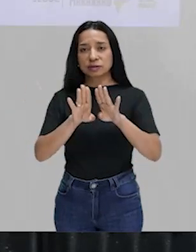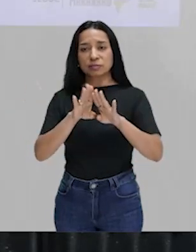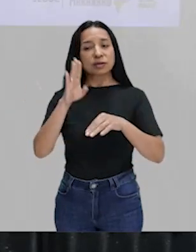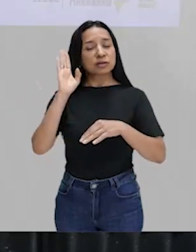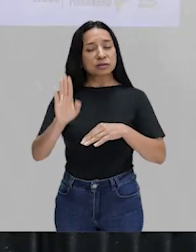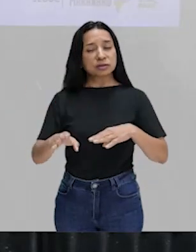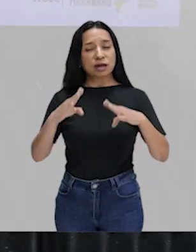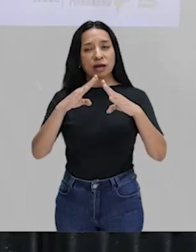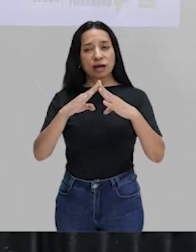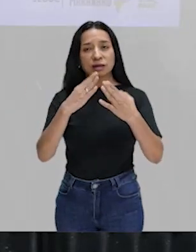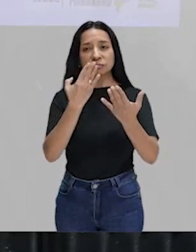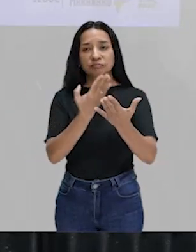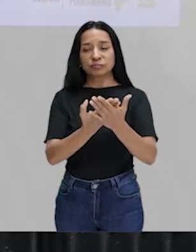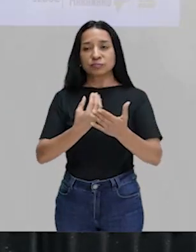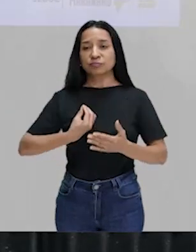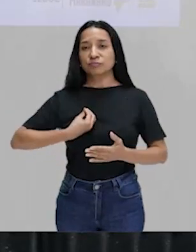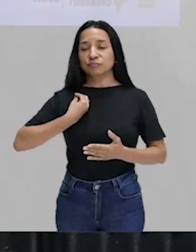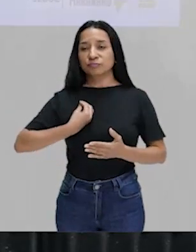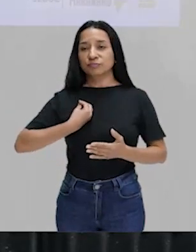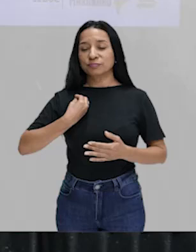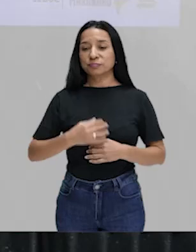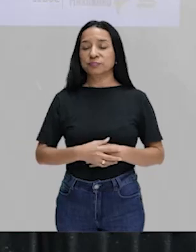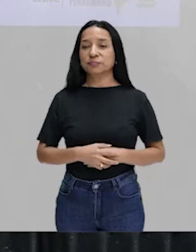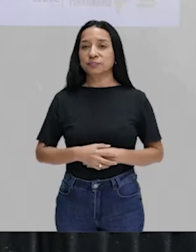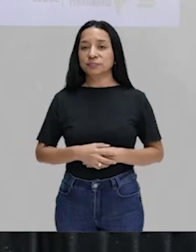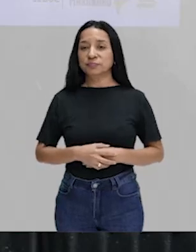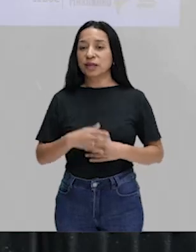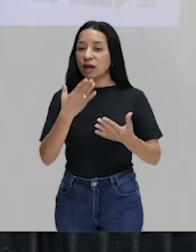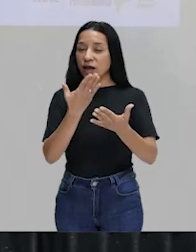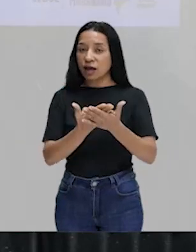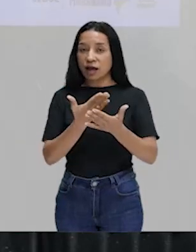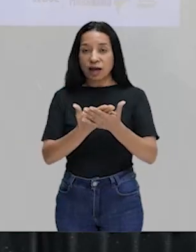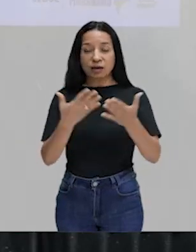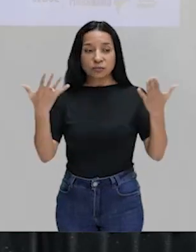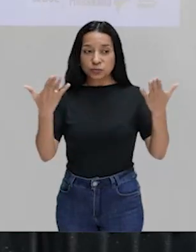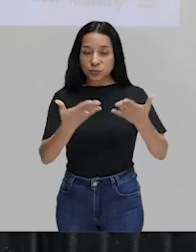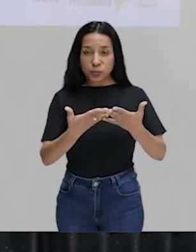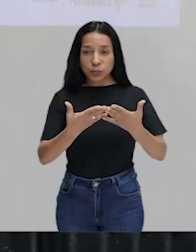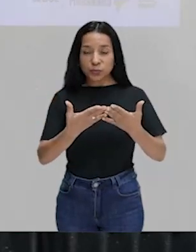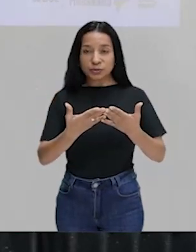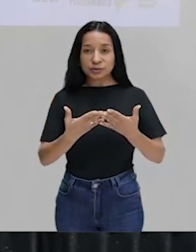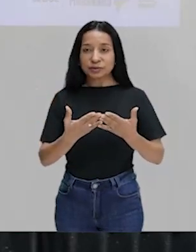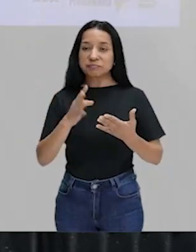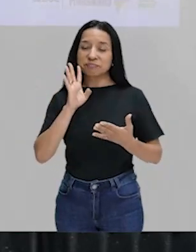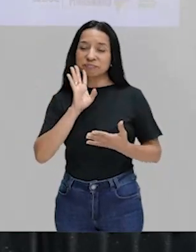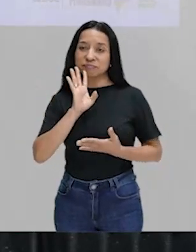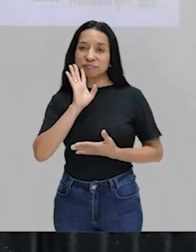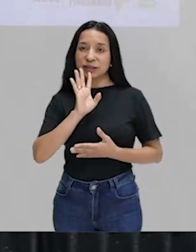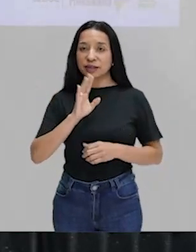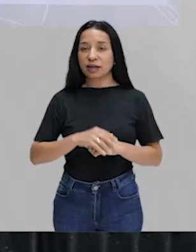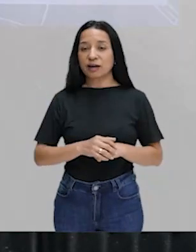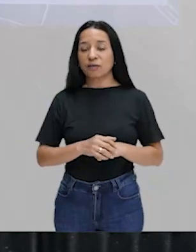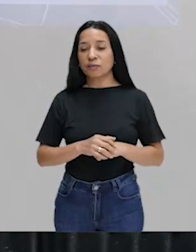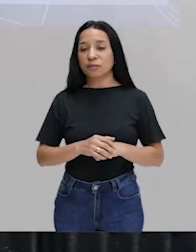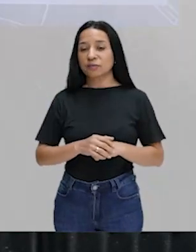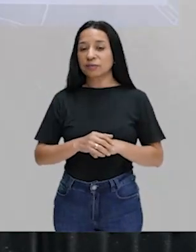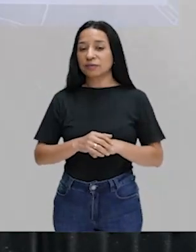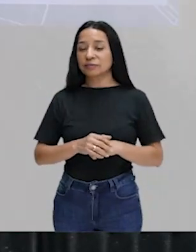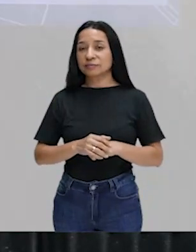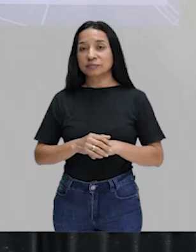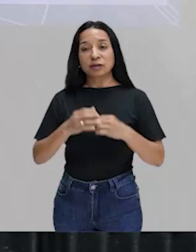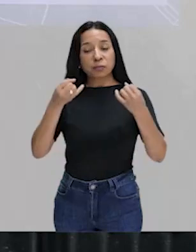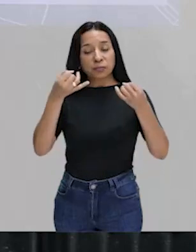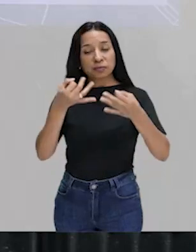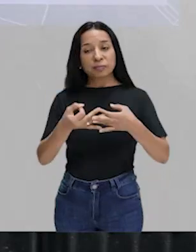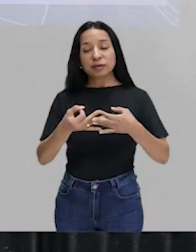né? Que bom! Essa aula de hoje é muito interessante. Por quê? Nós estamos falando de pós-modernismo e